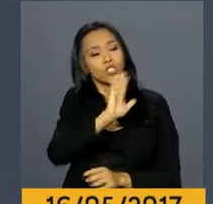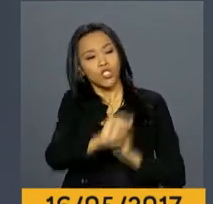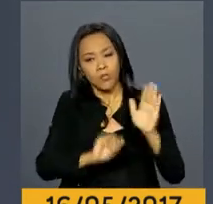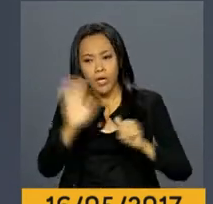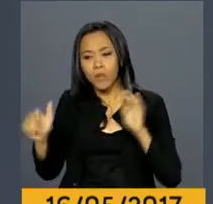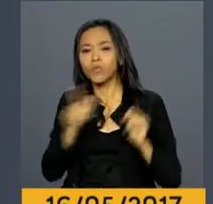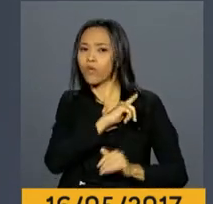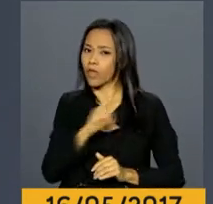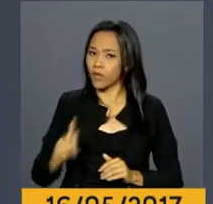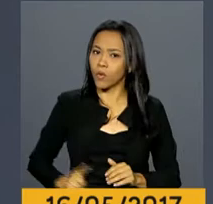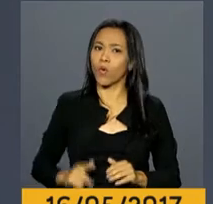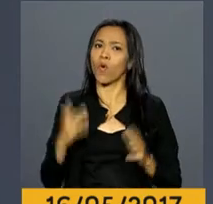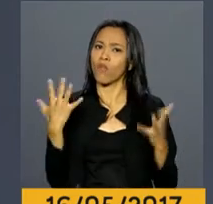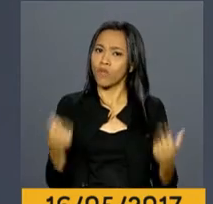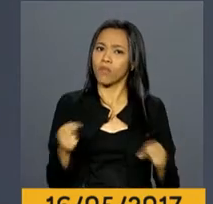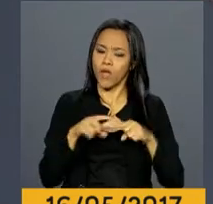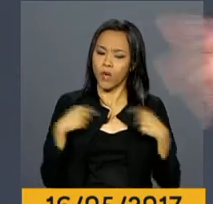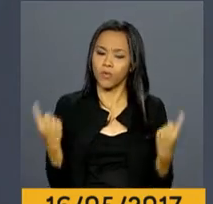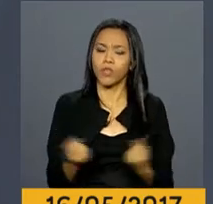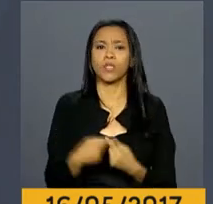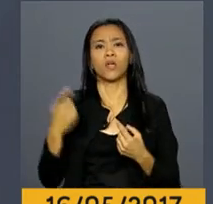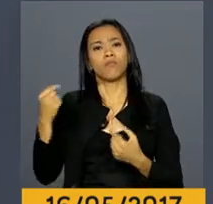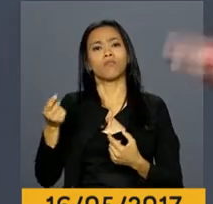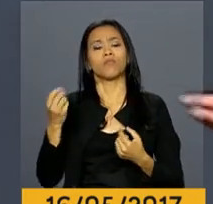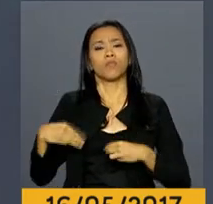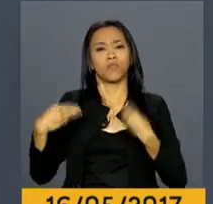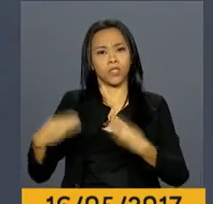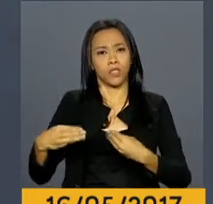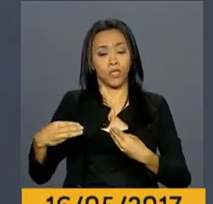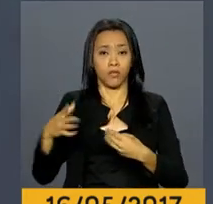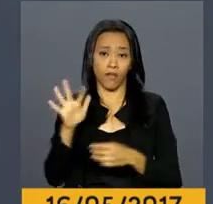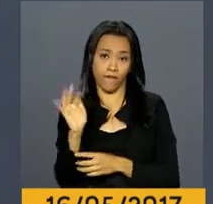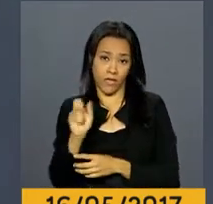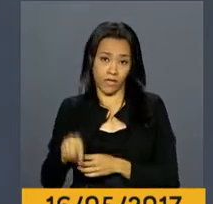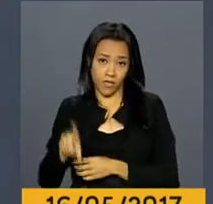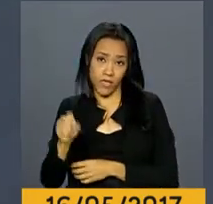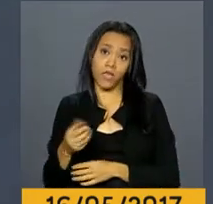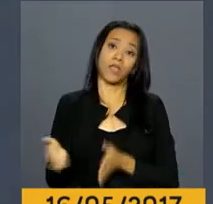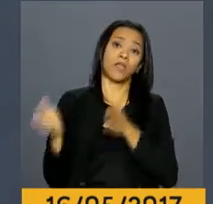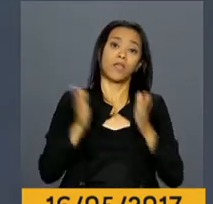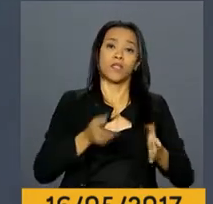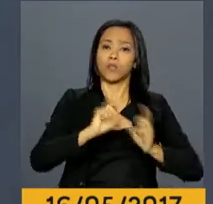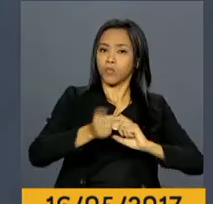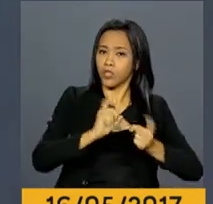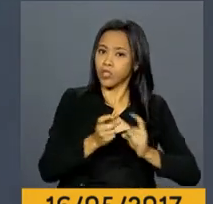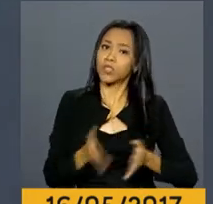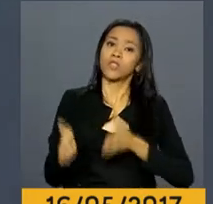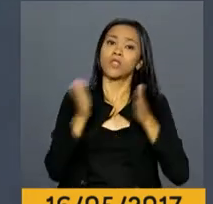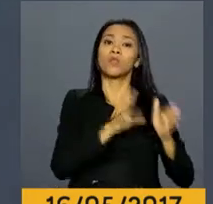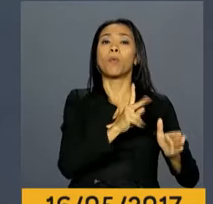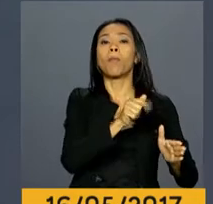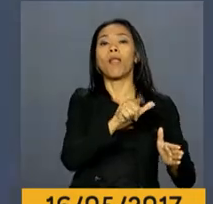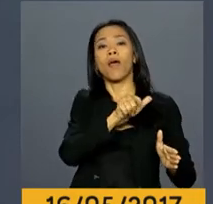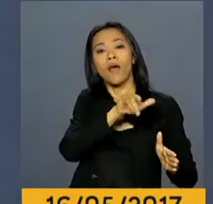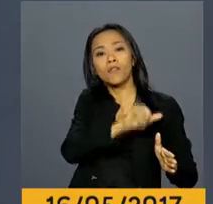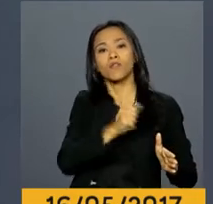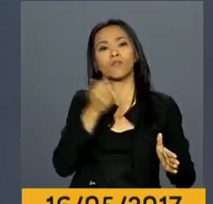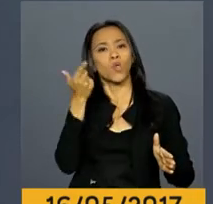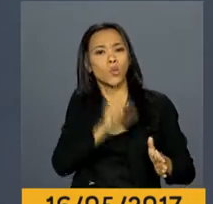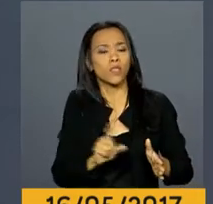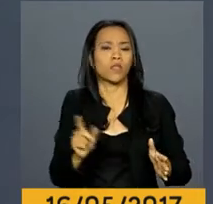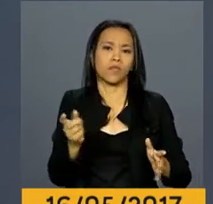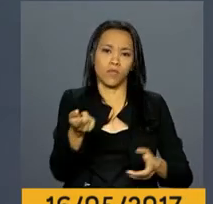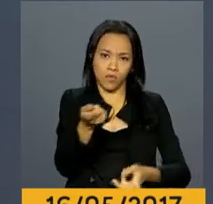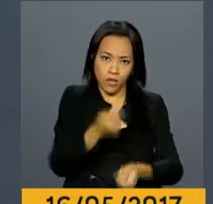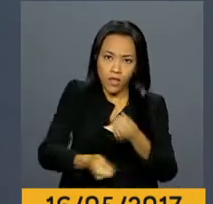viemos, fizemos reunião na Fazenda, no Planejamento, no Palácio, no Planalto, e acabamos renegociando a dívida dos estados.